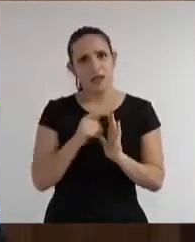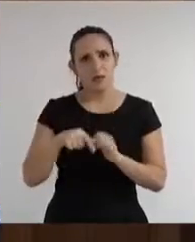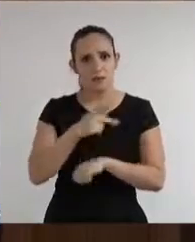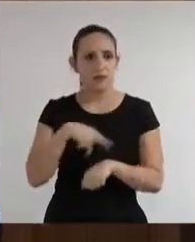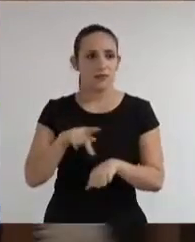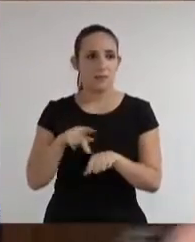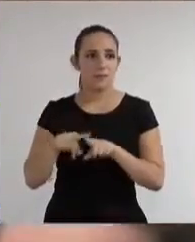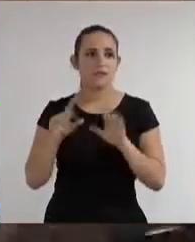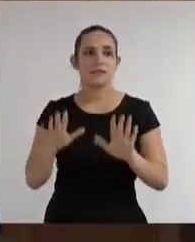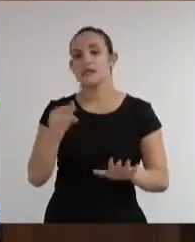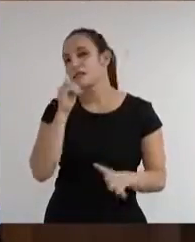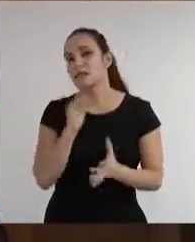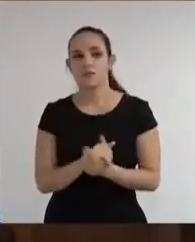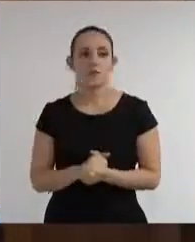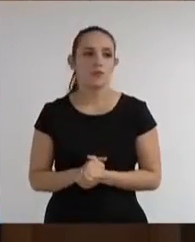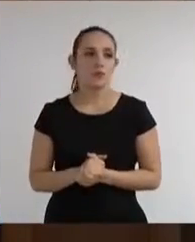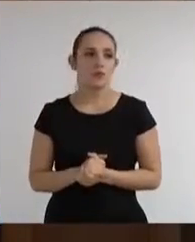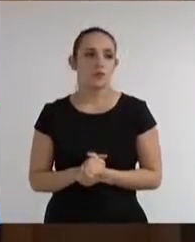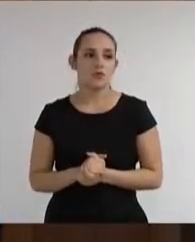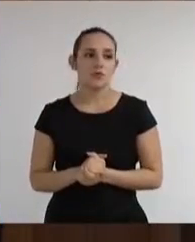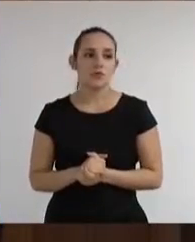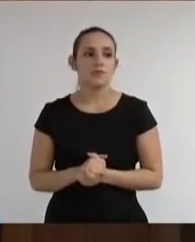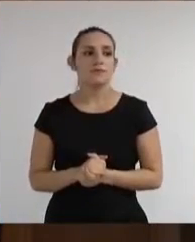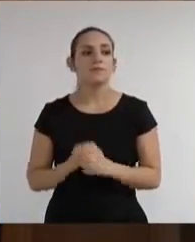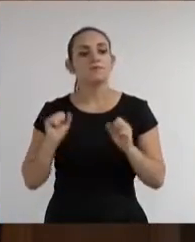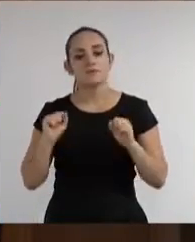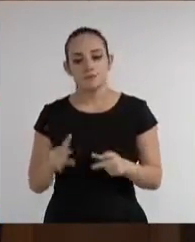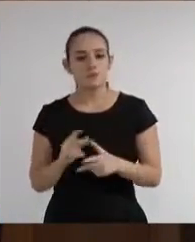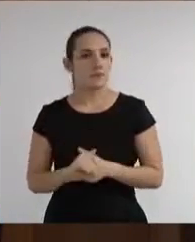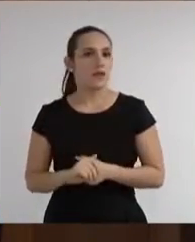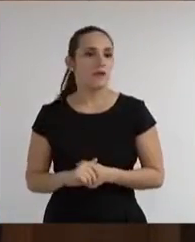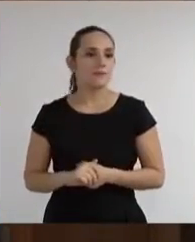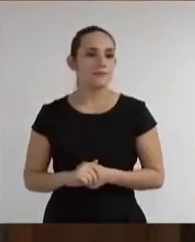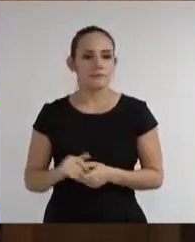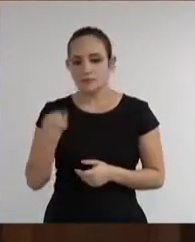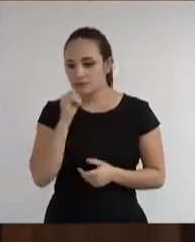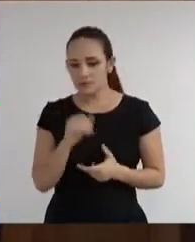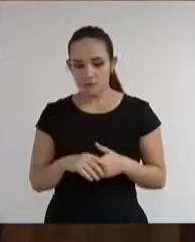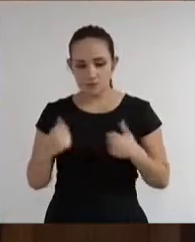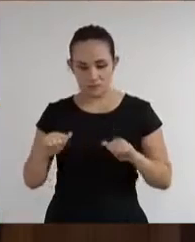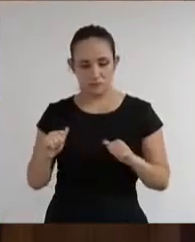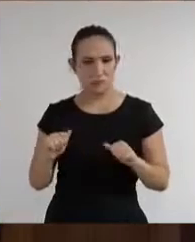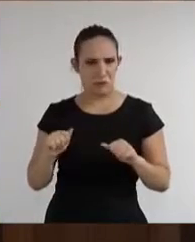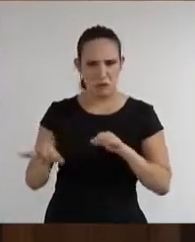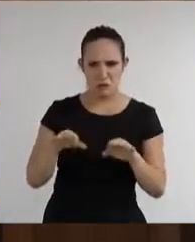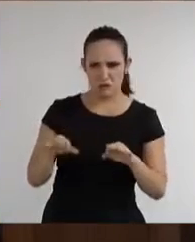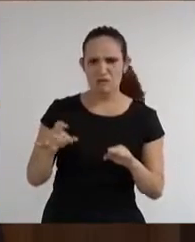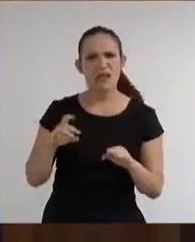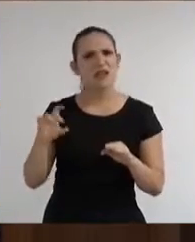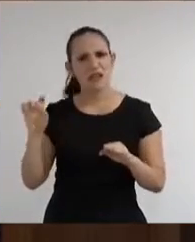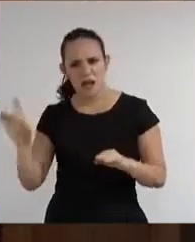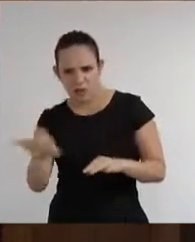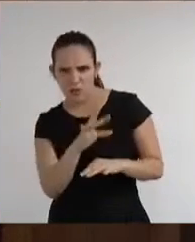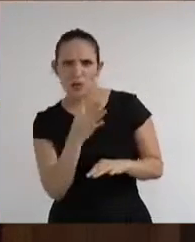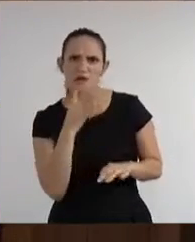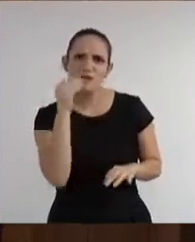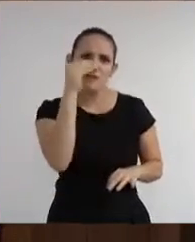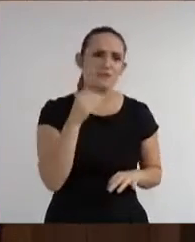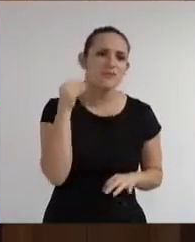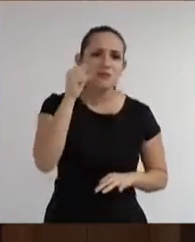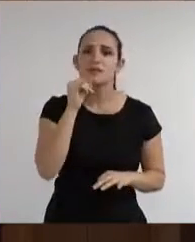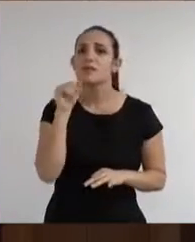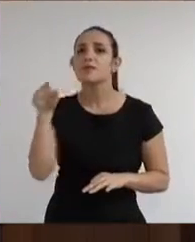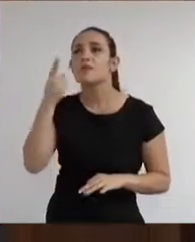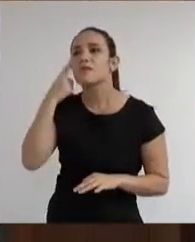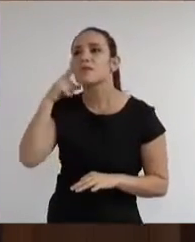Agora, porque colocaram uma planta que você tem que colocar somente um CA1, e aí tem que implantar na cidade. Cada caso é um caso. São